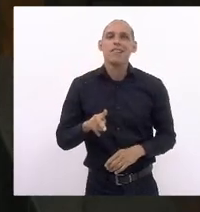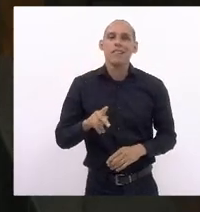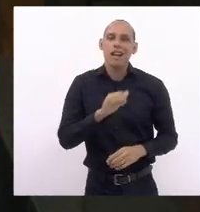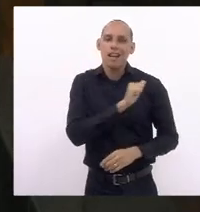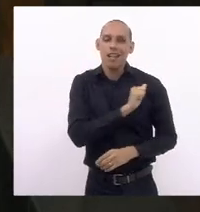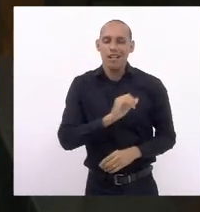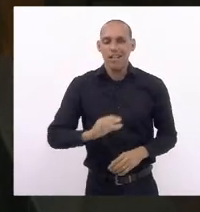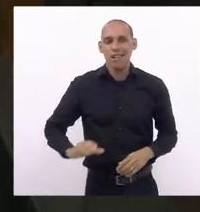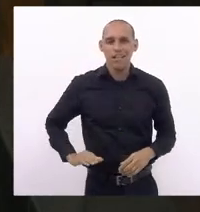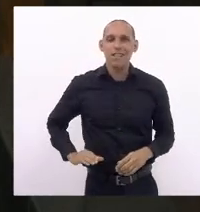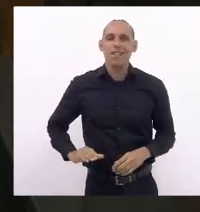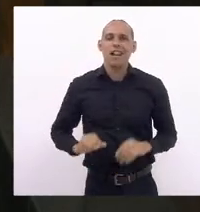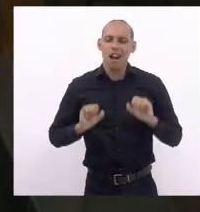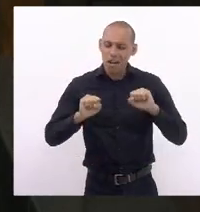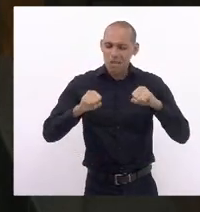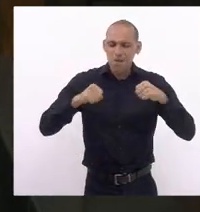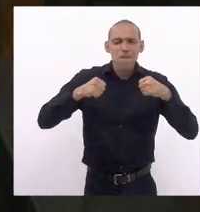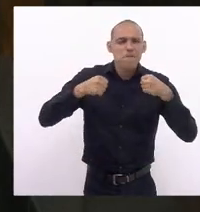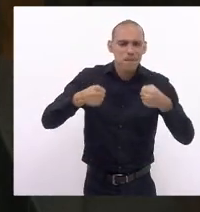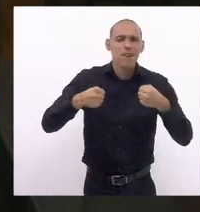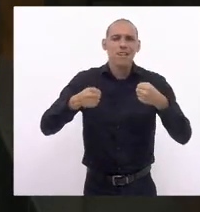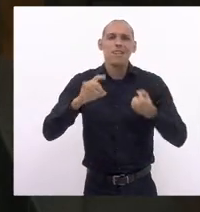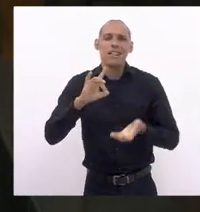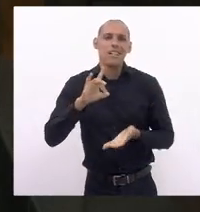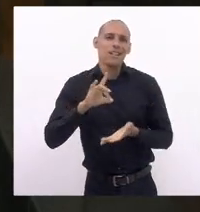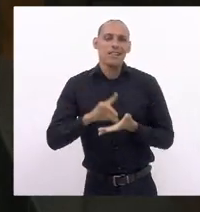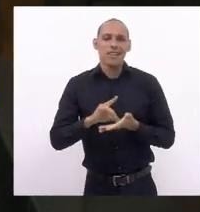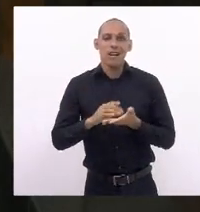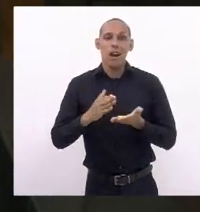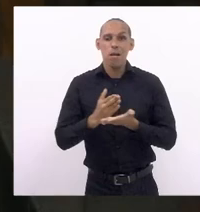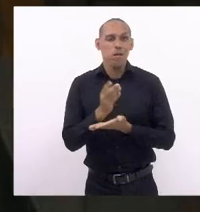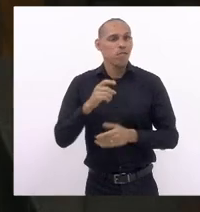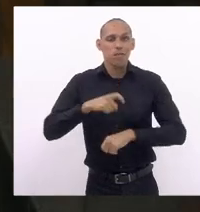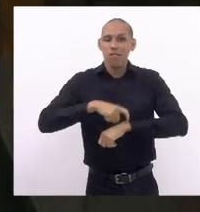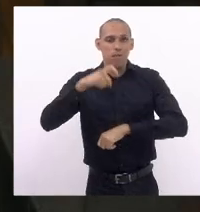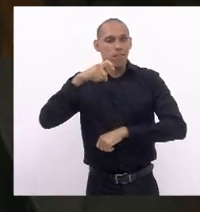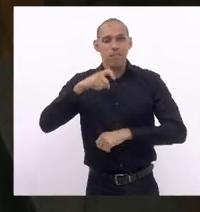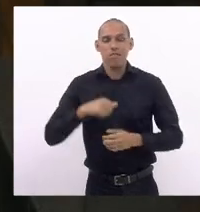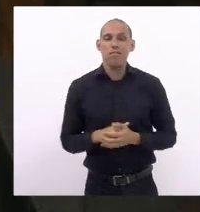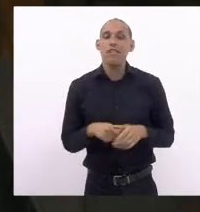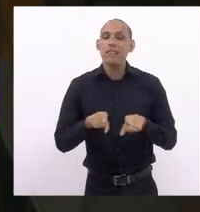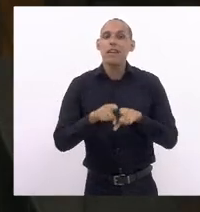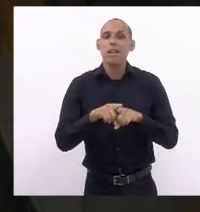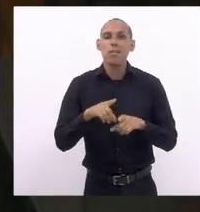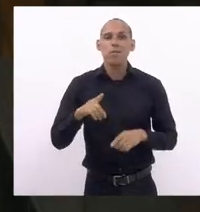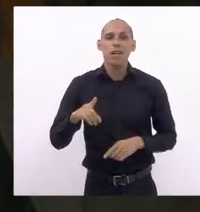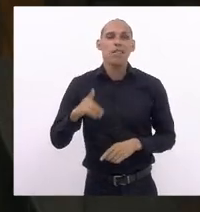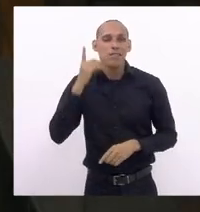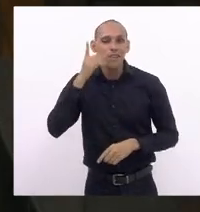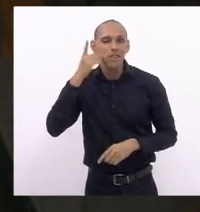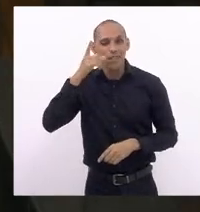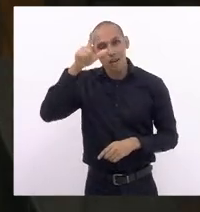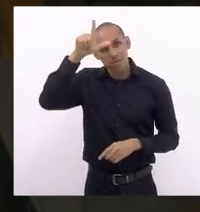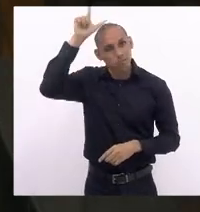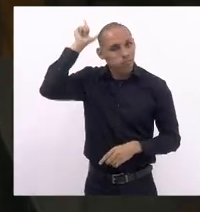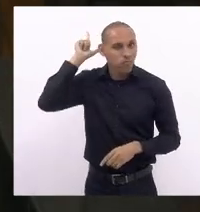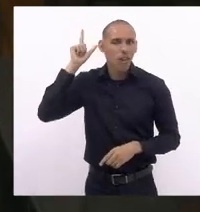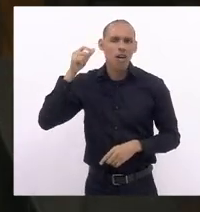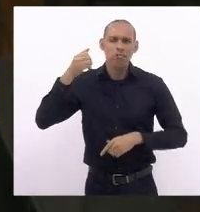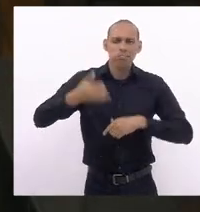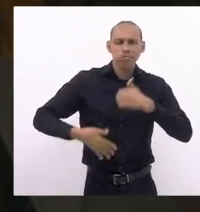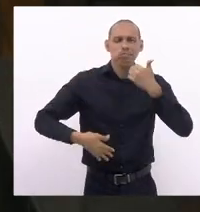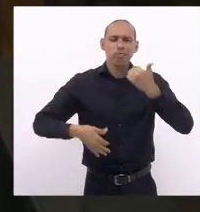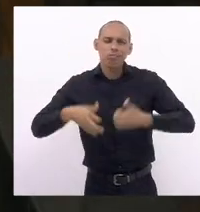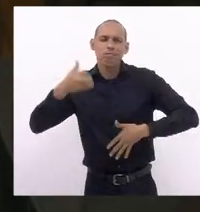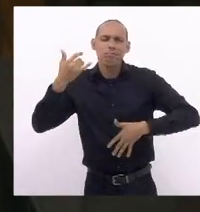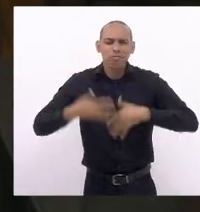que não mediu esforço, aprovando imediatamente o projeto, ao deputado Luiz Paulo, que fez suas ponderações